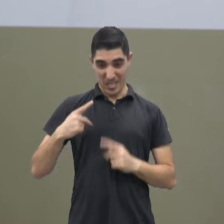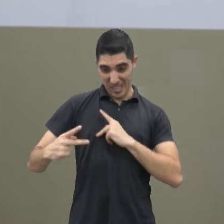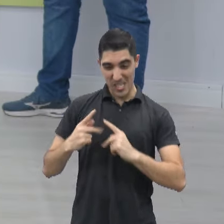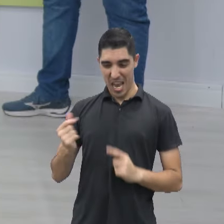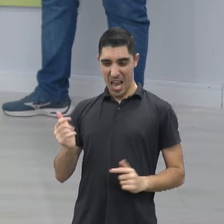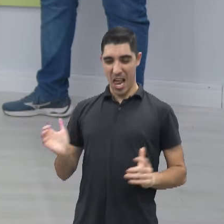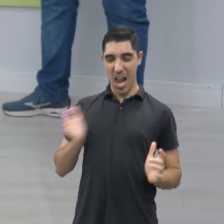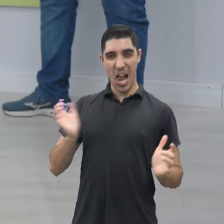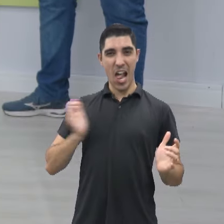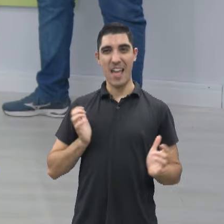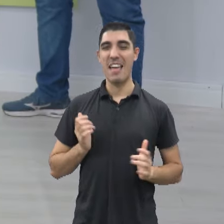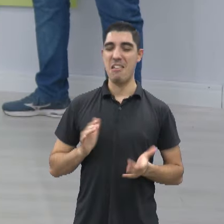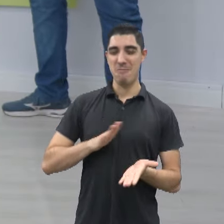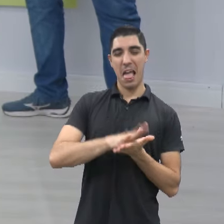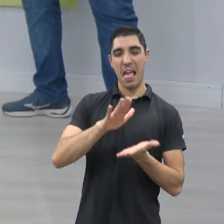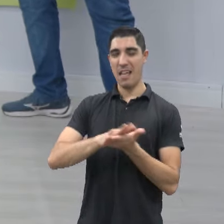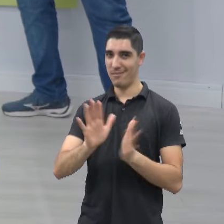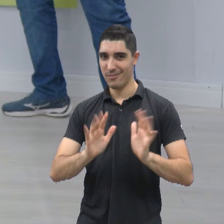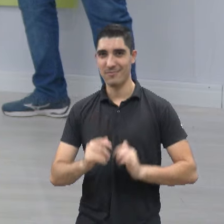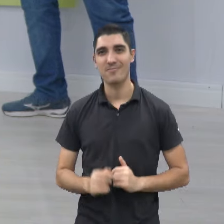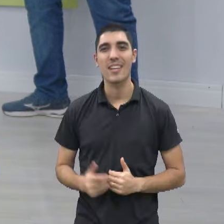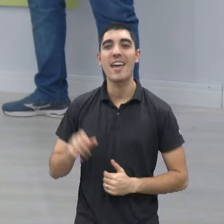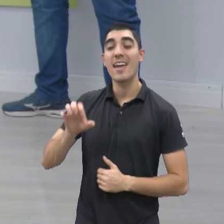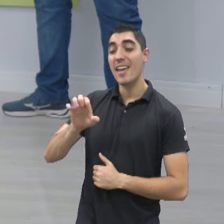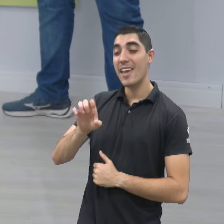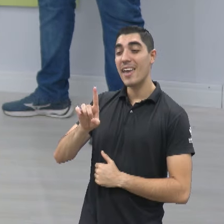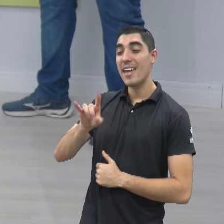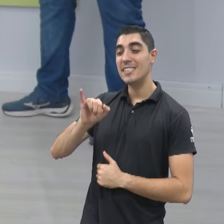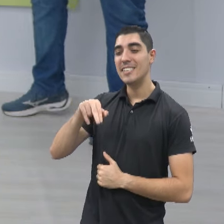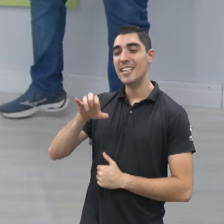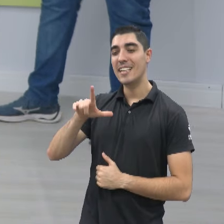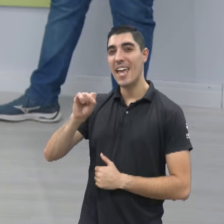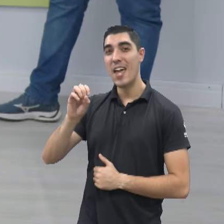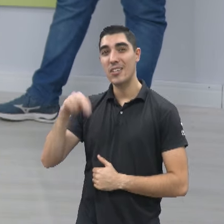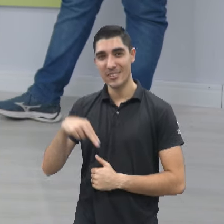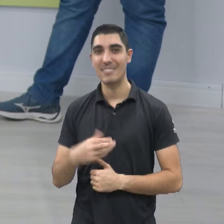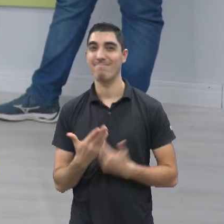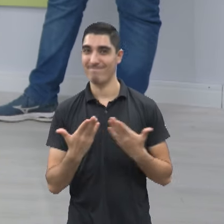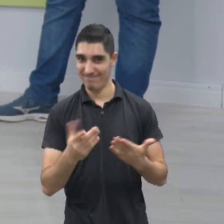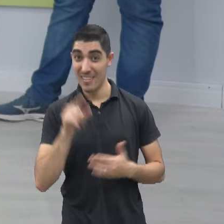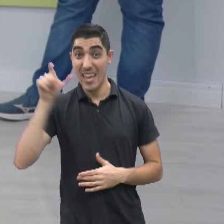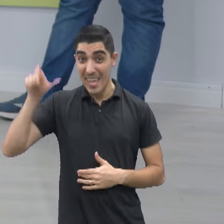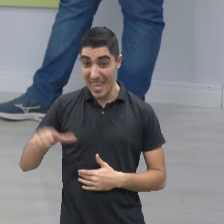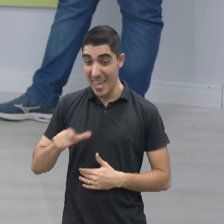É de Nelson, quer? Ed Nelson para comer, rapaz, era fantástico.